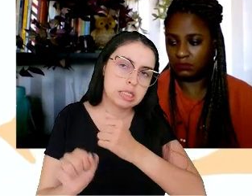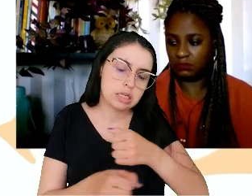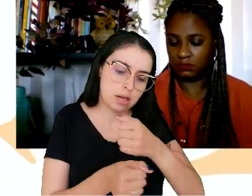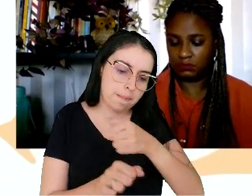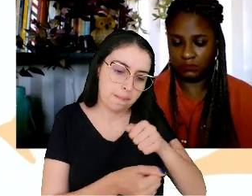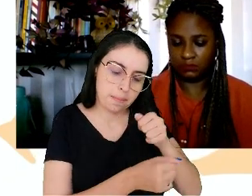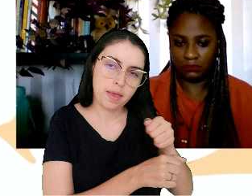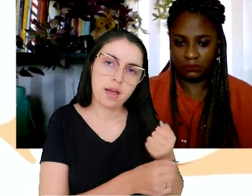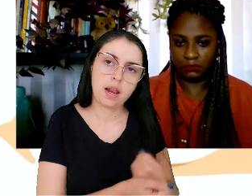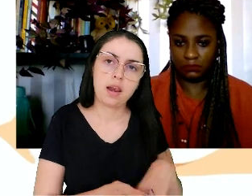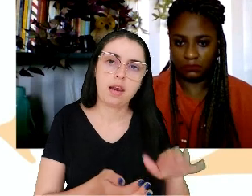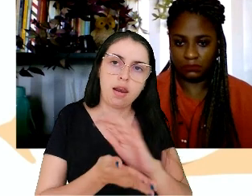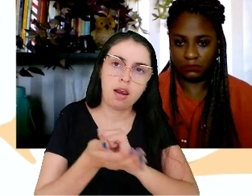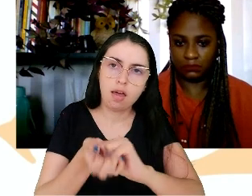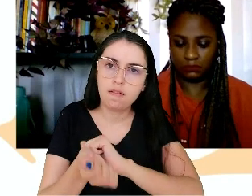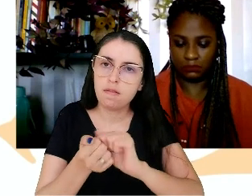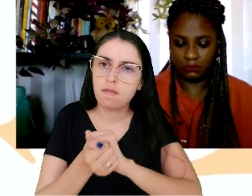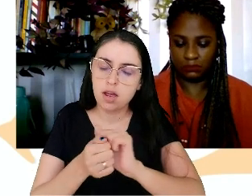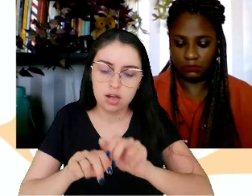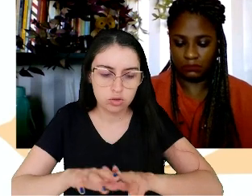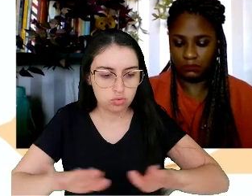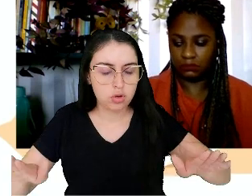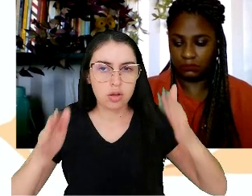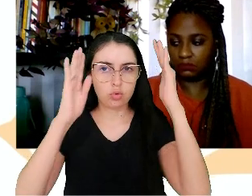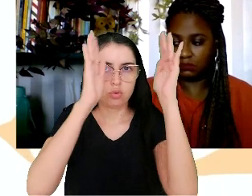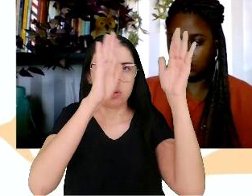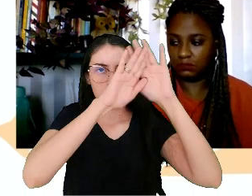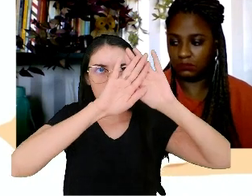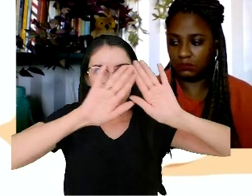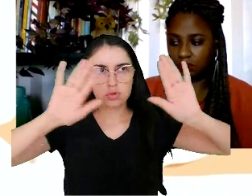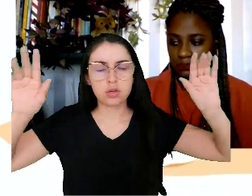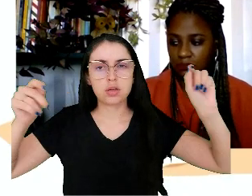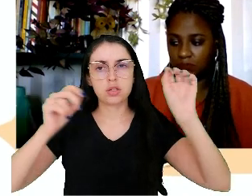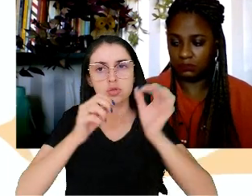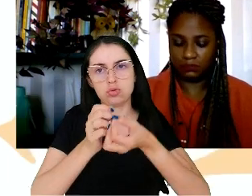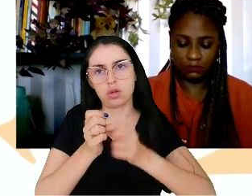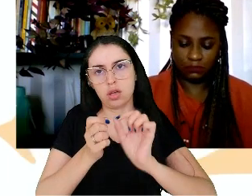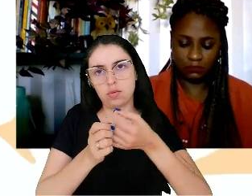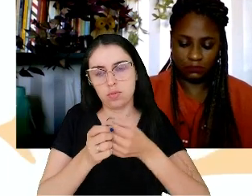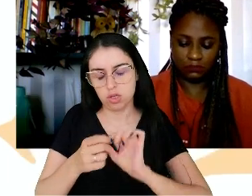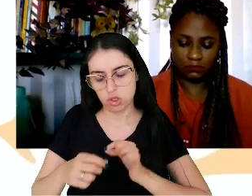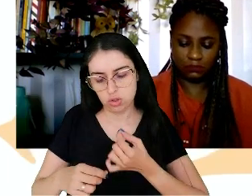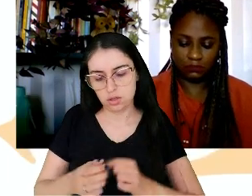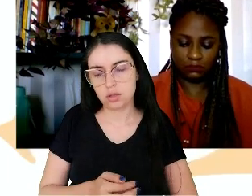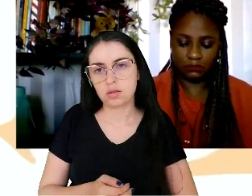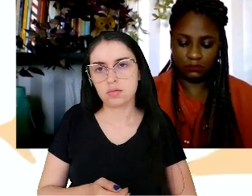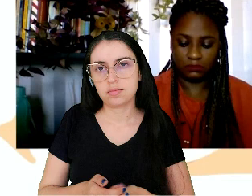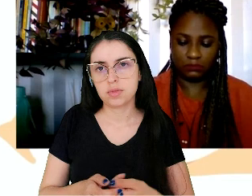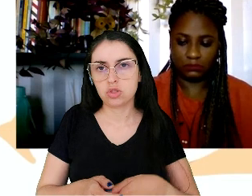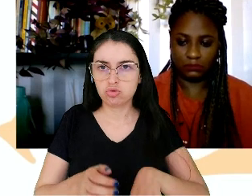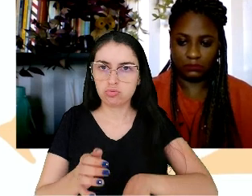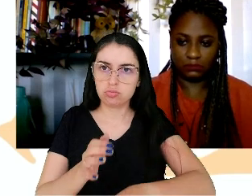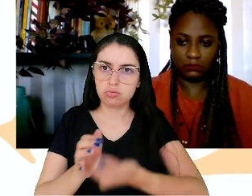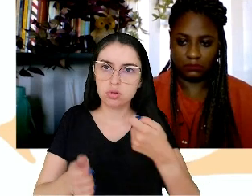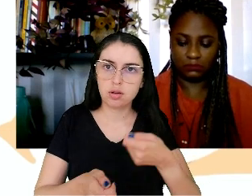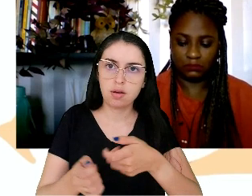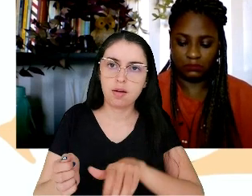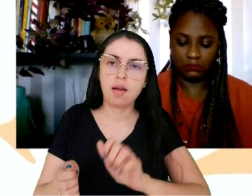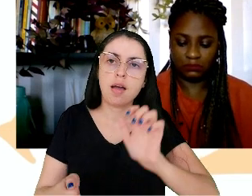o chão, lavar lençóis e cortinas, pregar botões e extrair carvão.